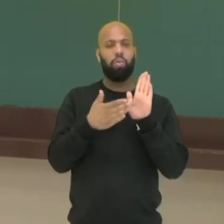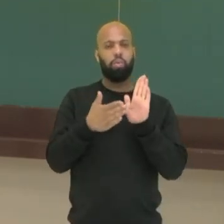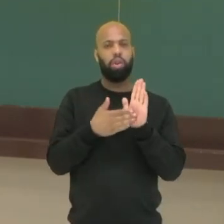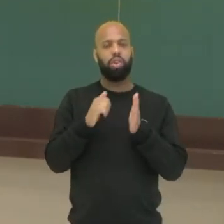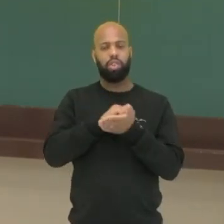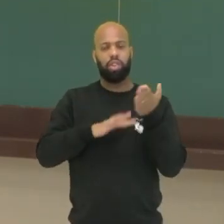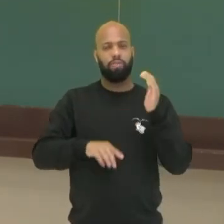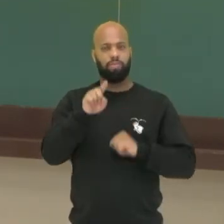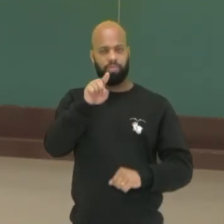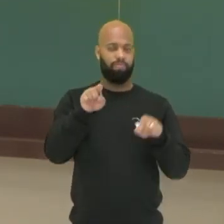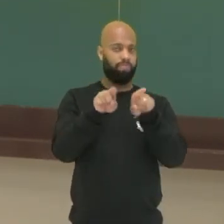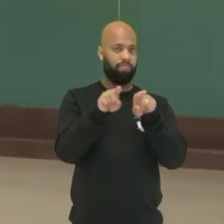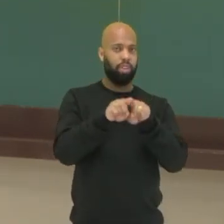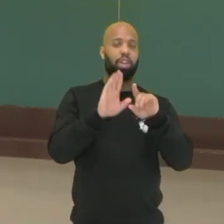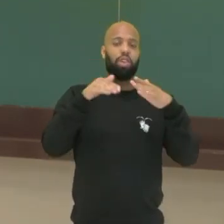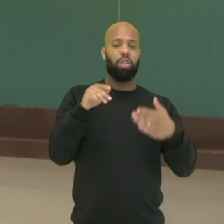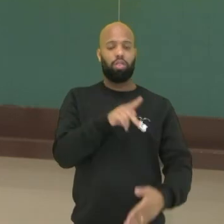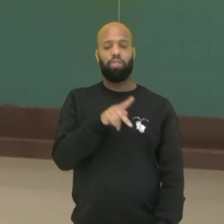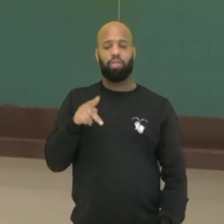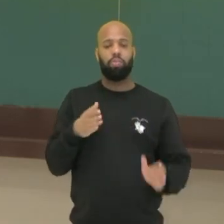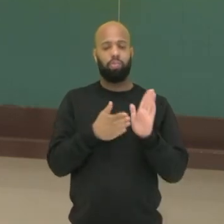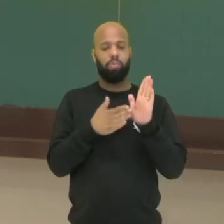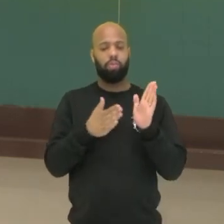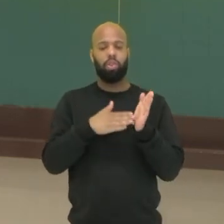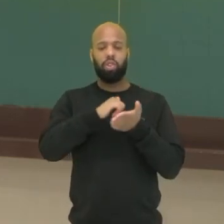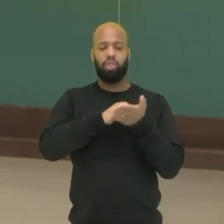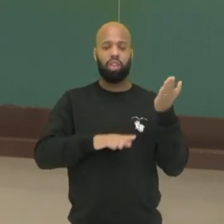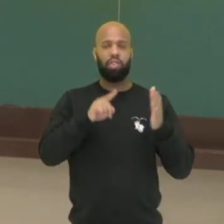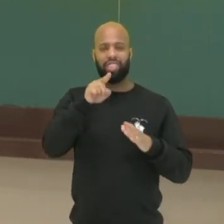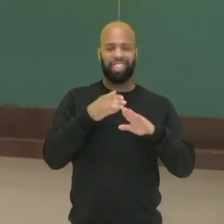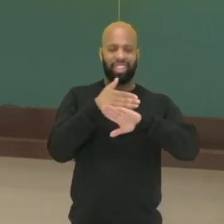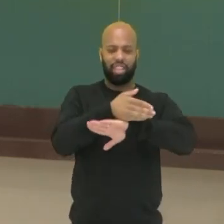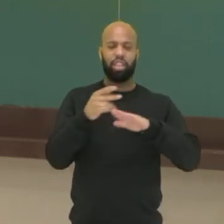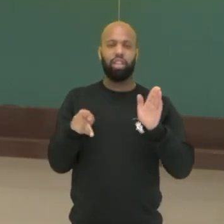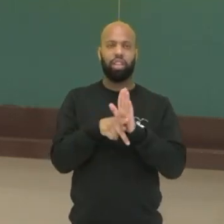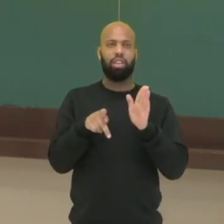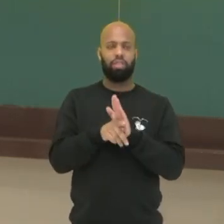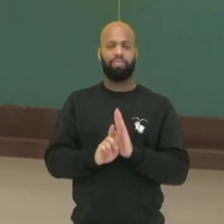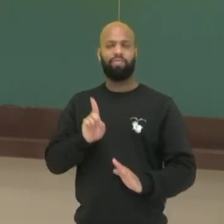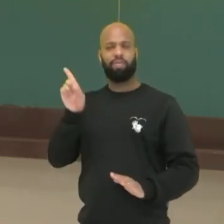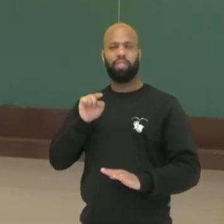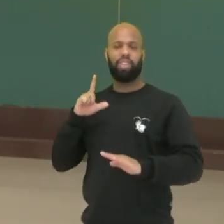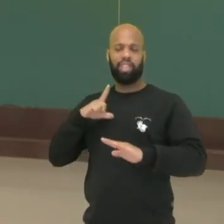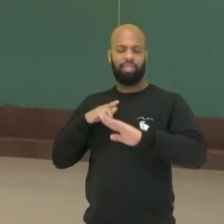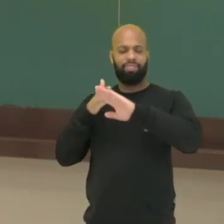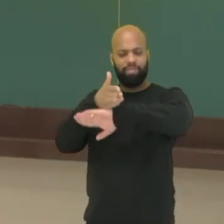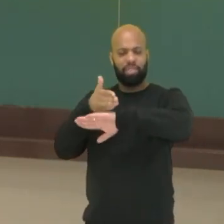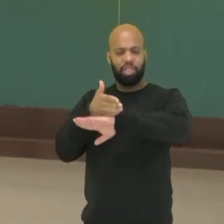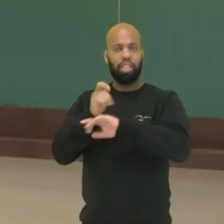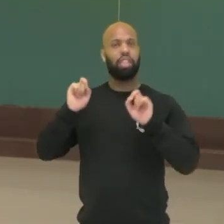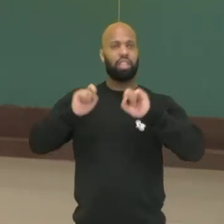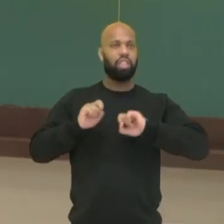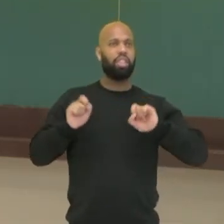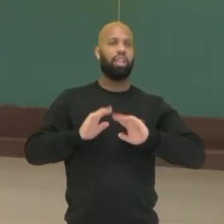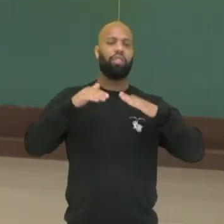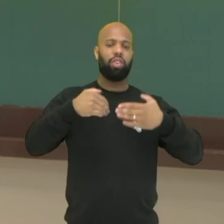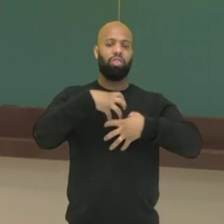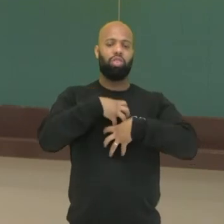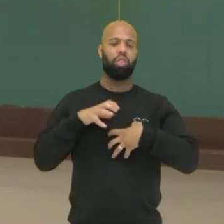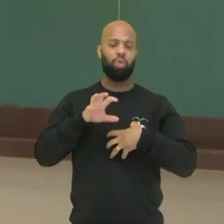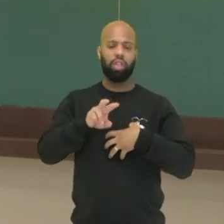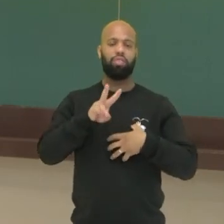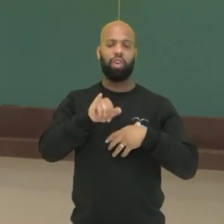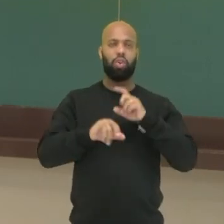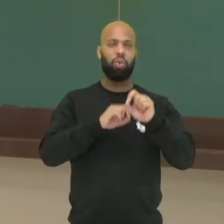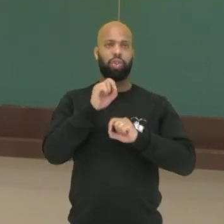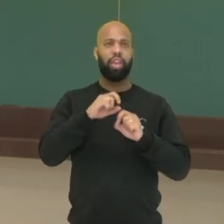você. Então, o professor propõe atividades, você vai lá na plataforma, acessa, e você vai trabalhar, acessar